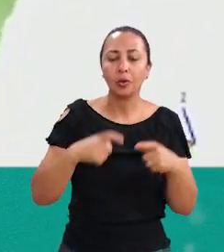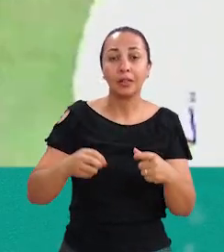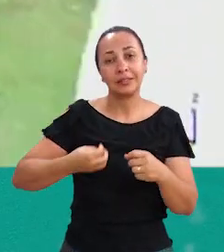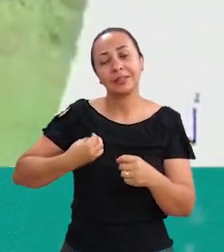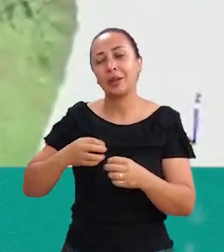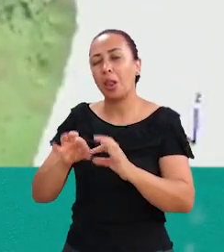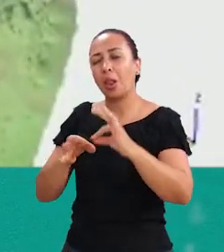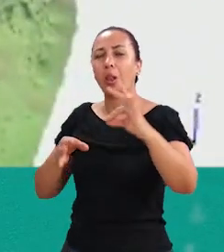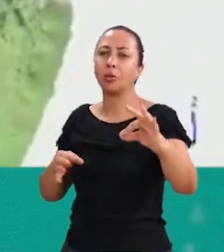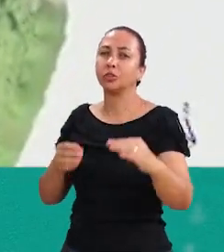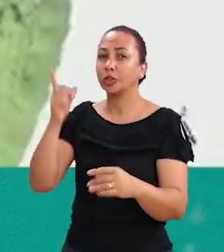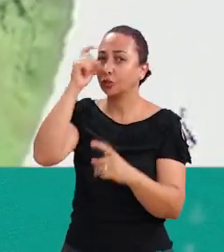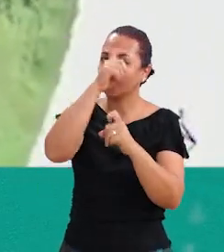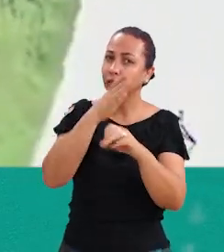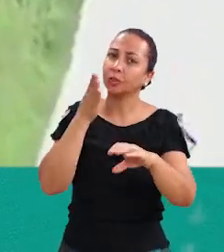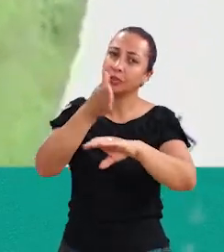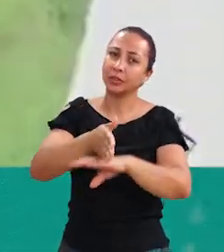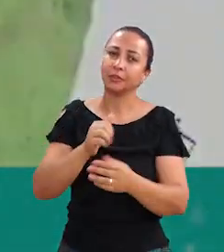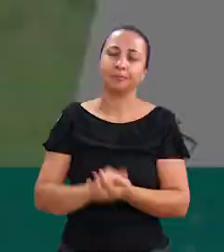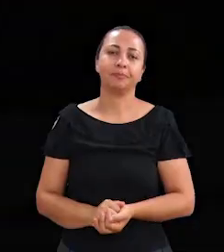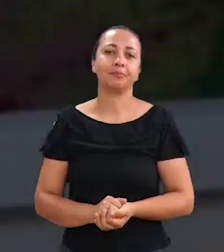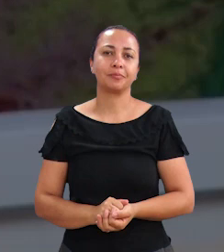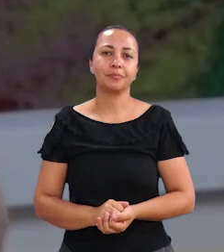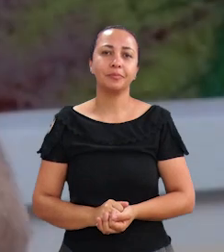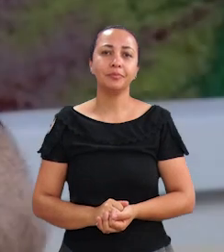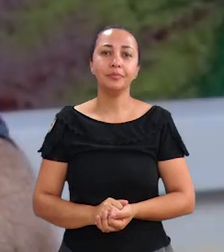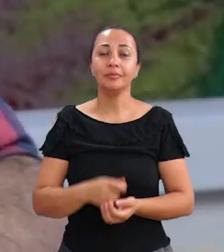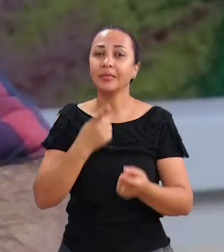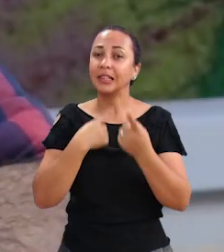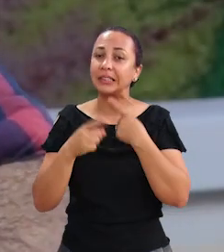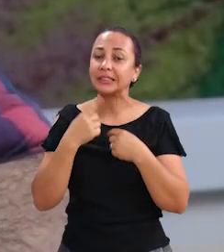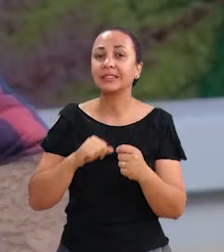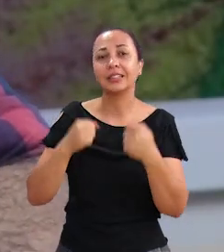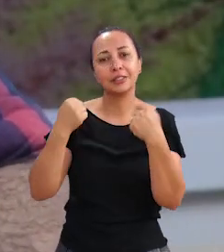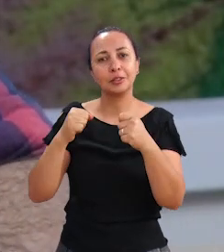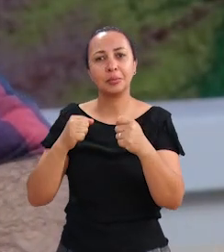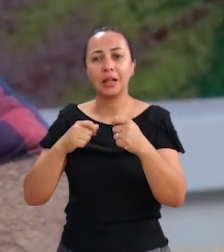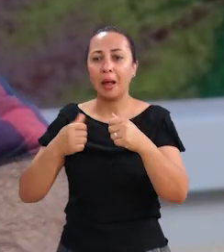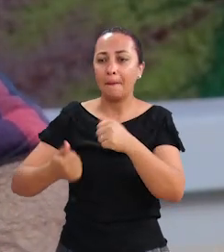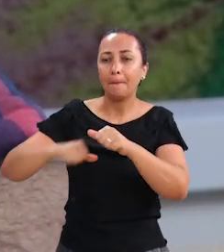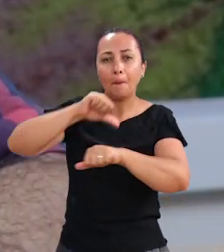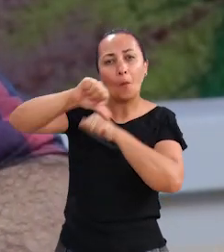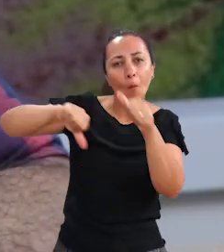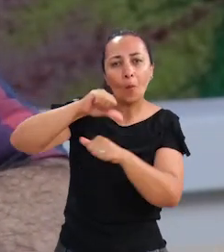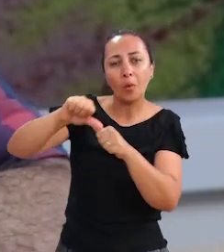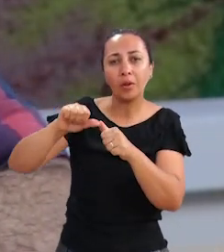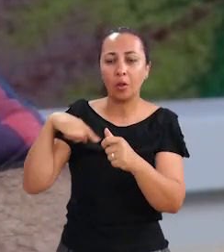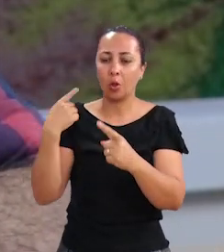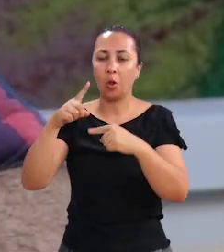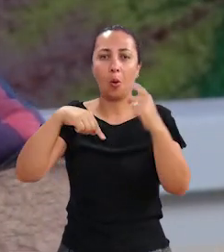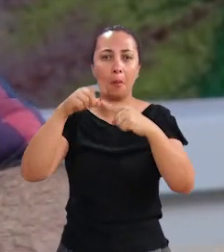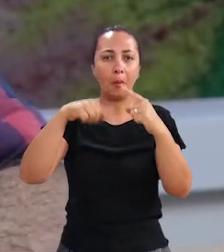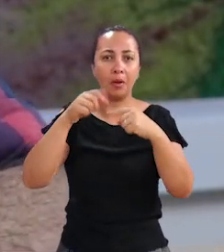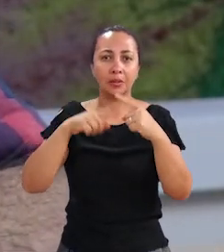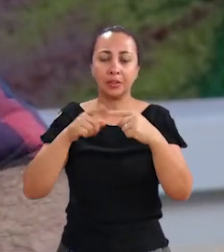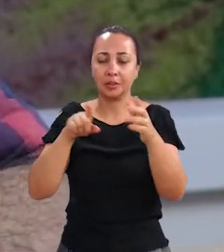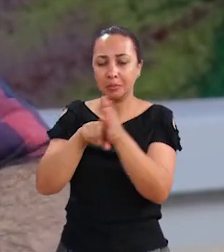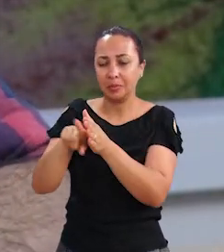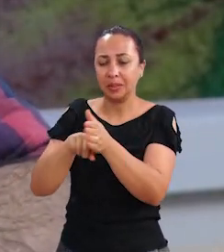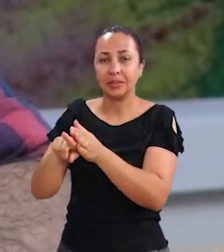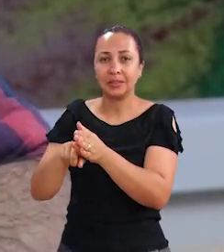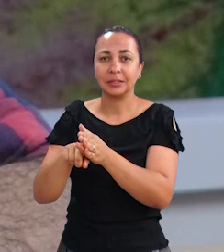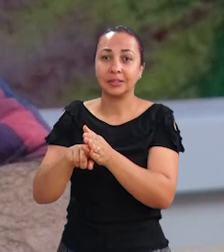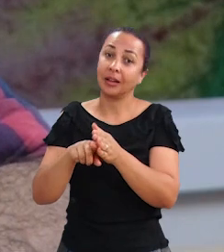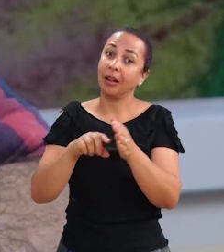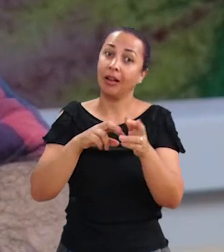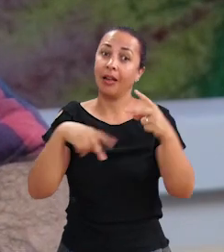desses locais que estão mais distantes, que são mais de difícil acesso. A necessidade de transformar os nossos objetos de pesquisa em